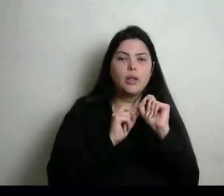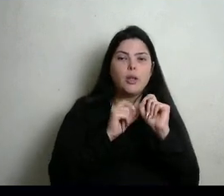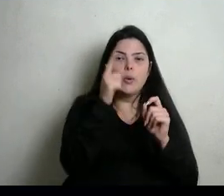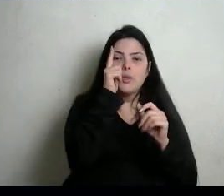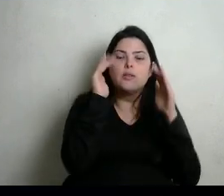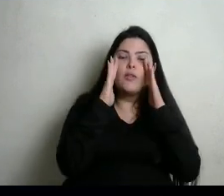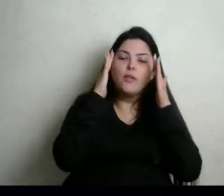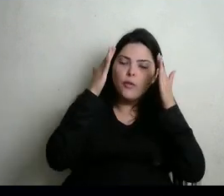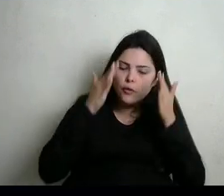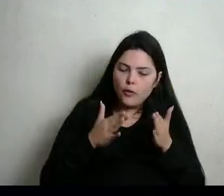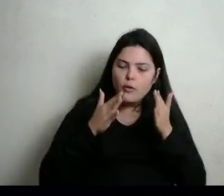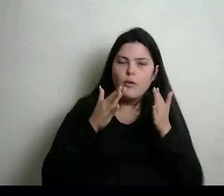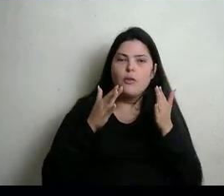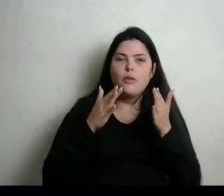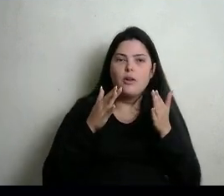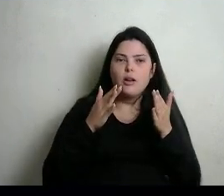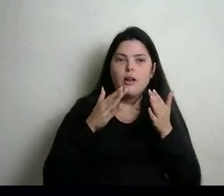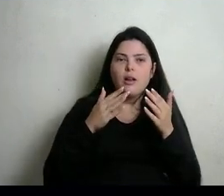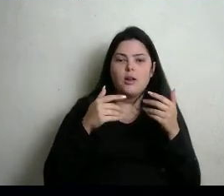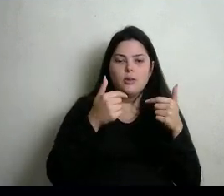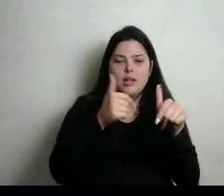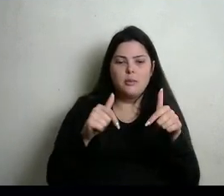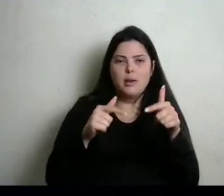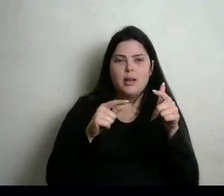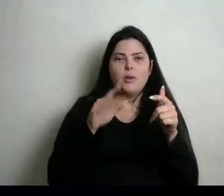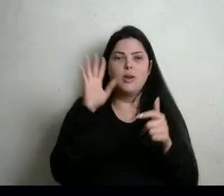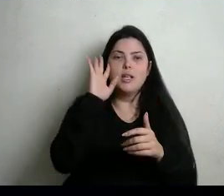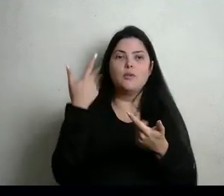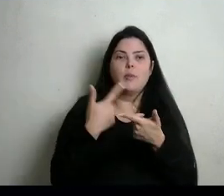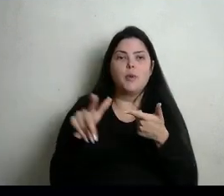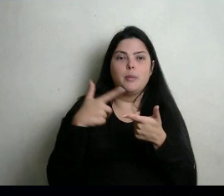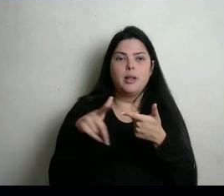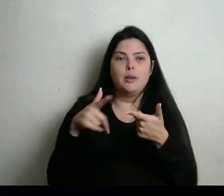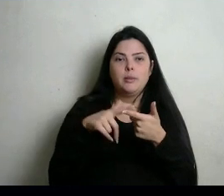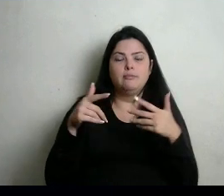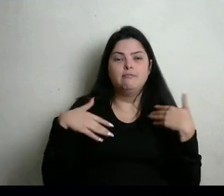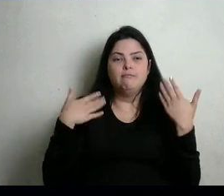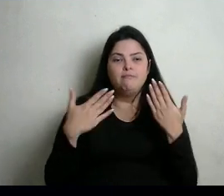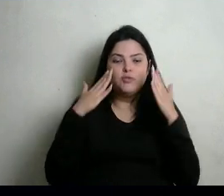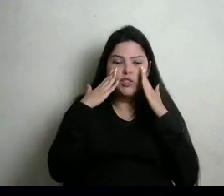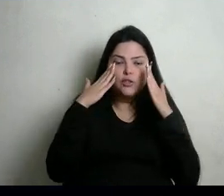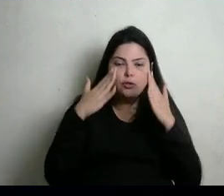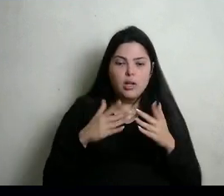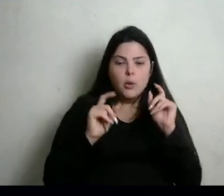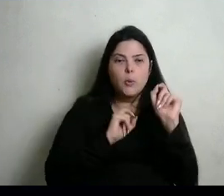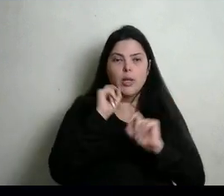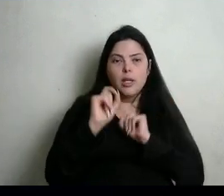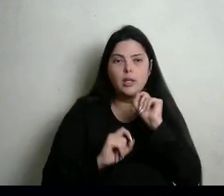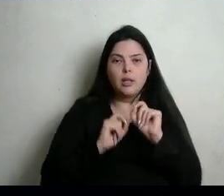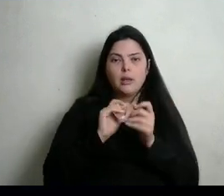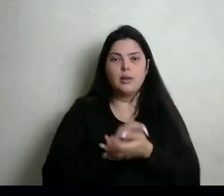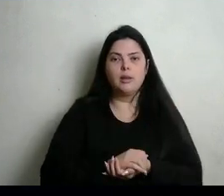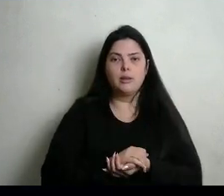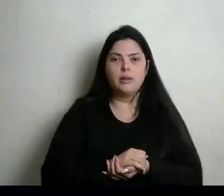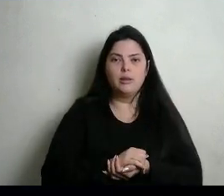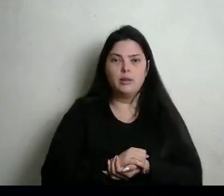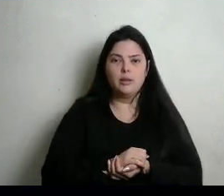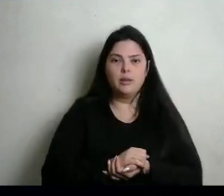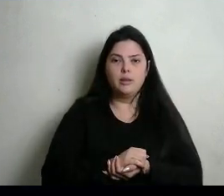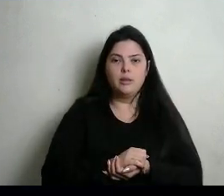no cerne do nosso trabalho, que é o que? Resolver problema. Então, se concentrar no quê? Se